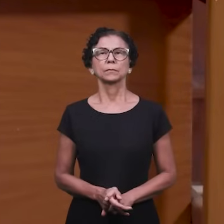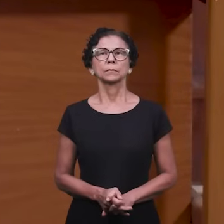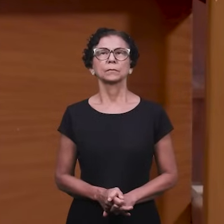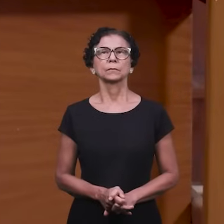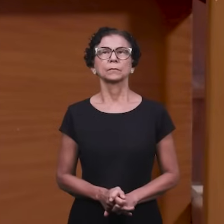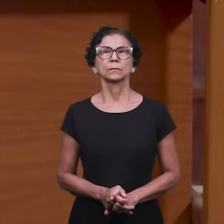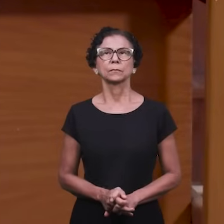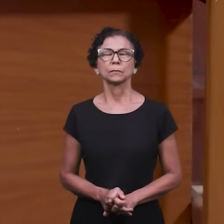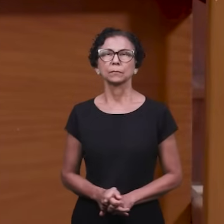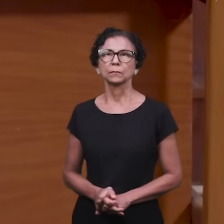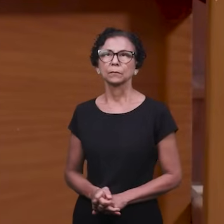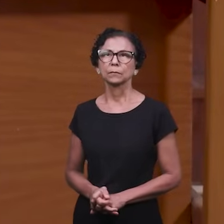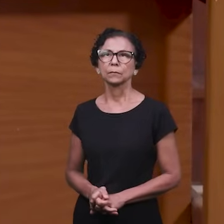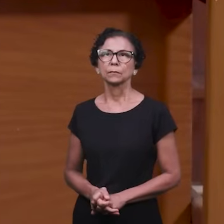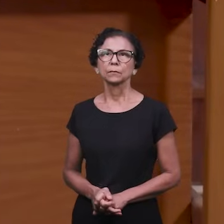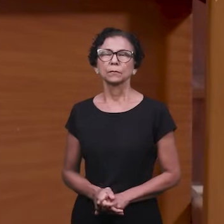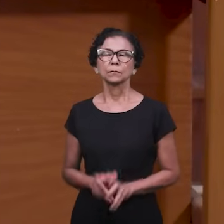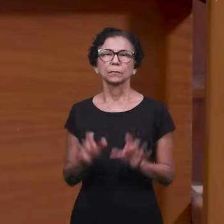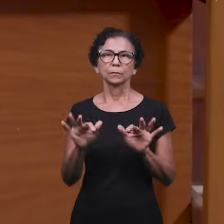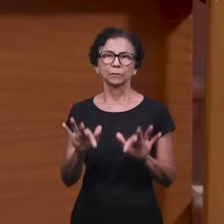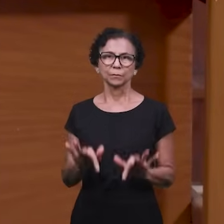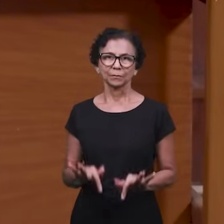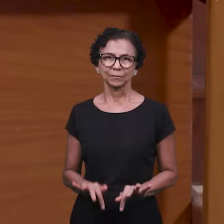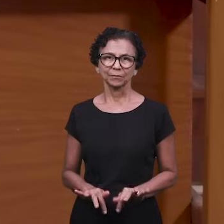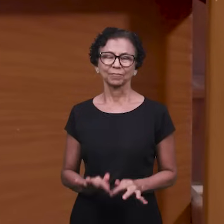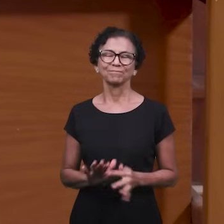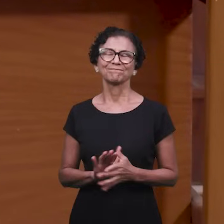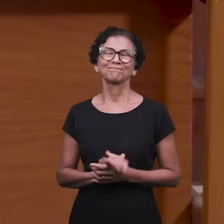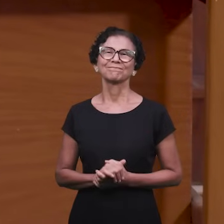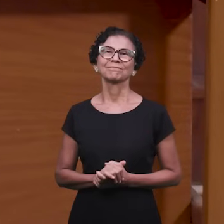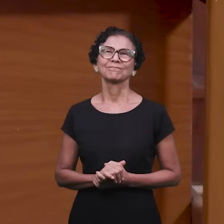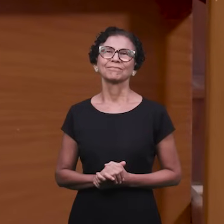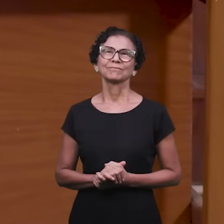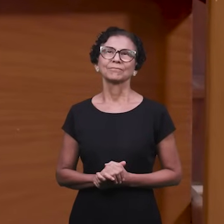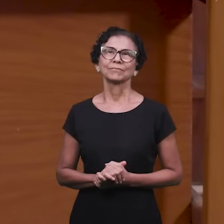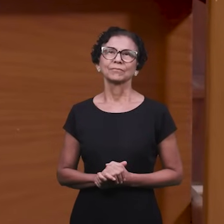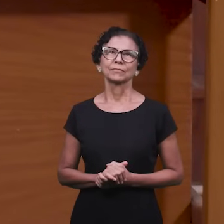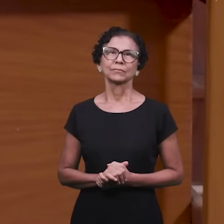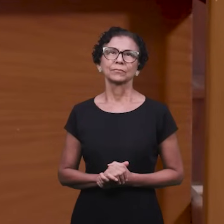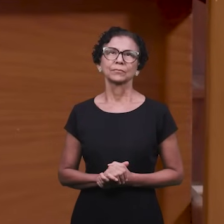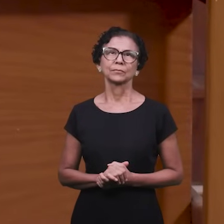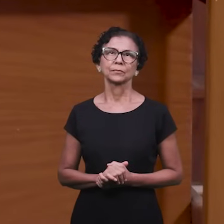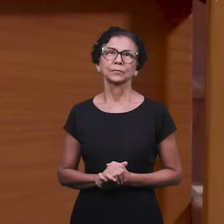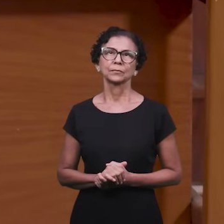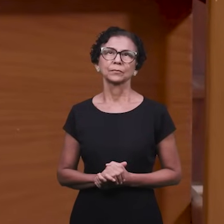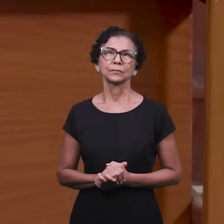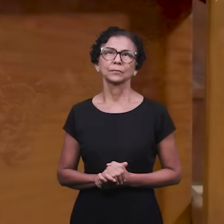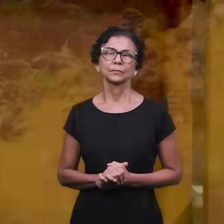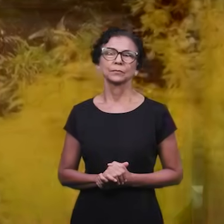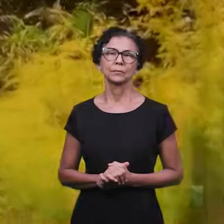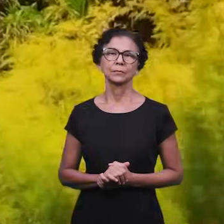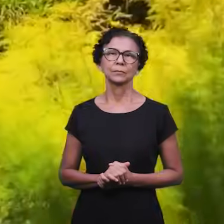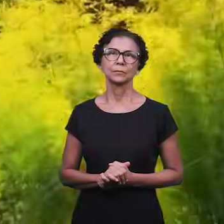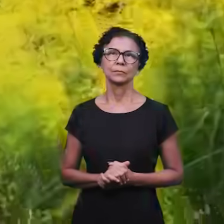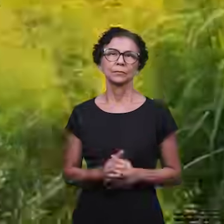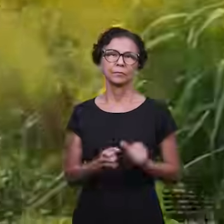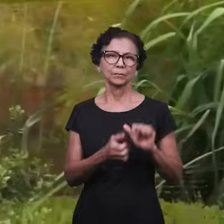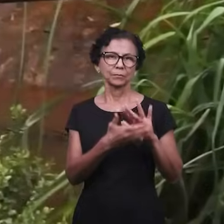ao final desse nosso encontro. Nós vamos pedir o louvor,